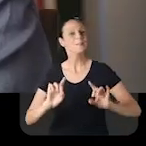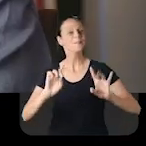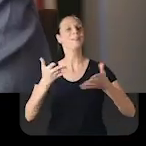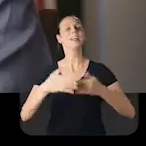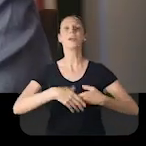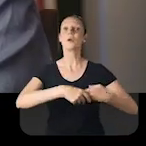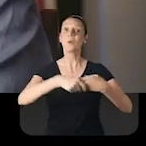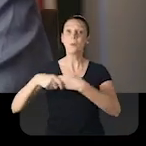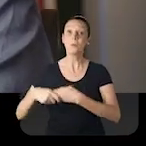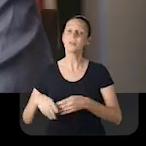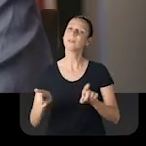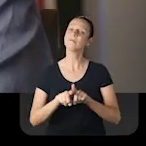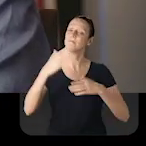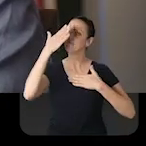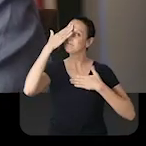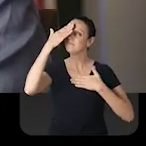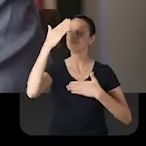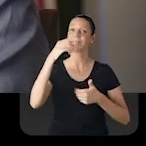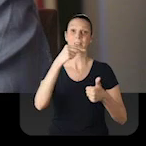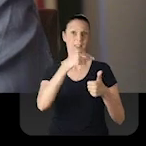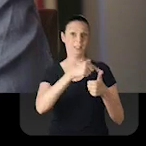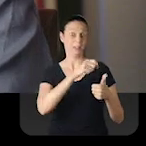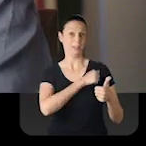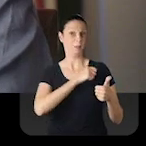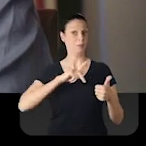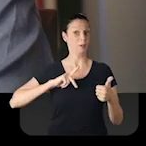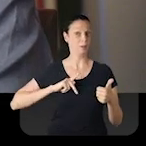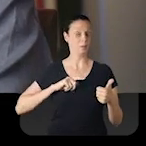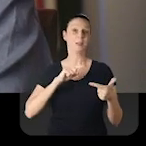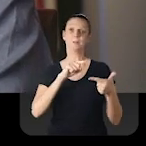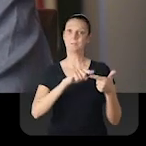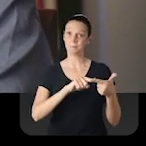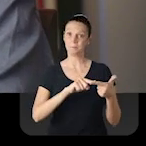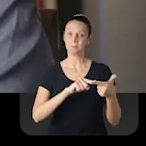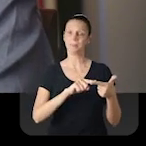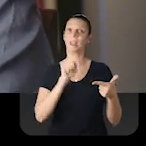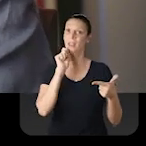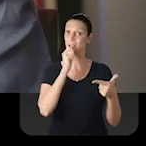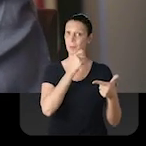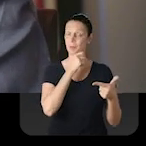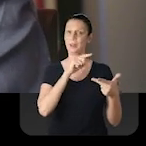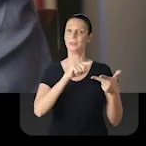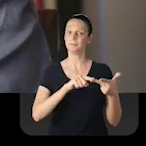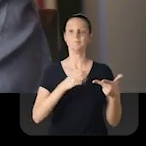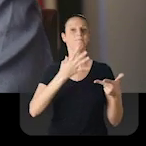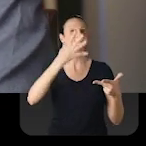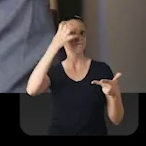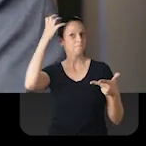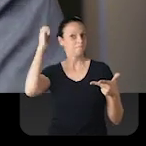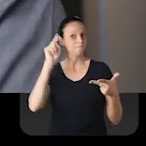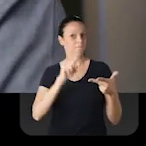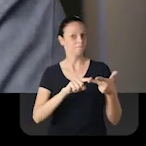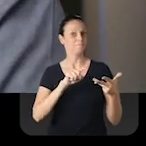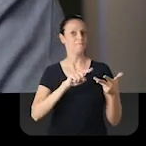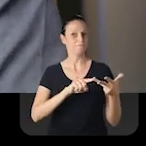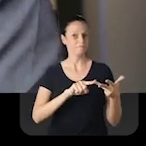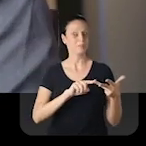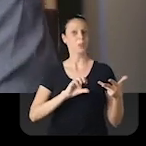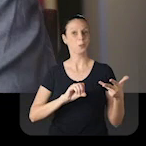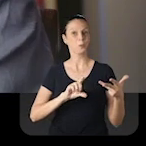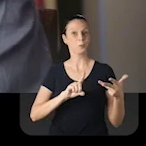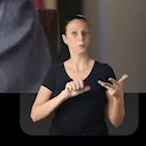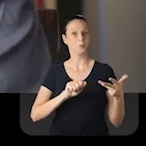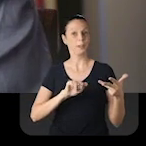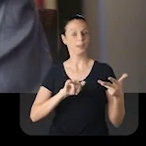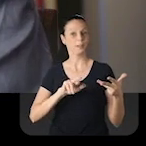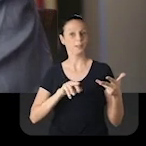Em especial, quero cumprimentar e agradecer à ex-deputada Ana Paula Lima, ao deputado Alba, deputado Ivan Nats,